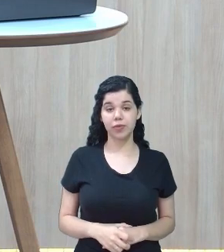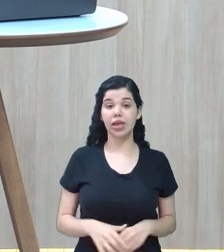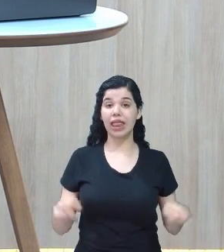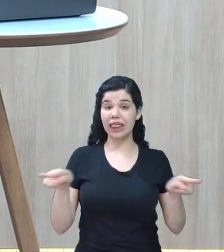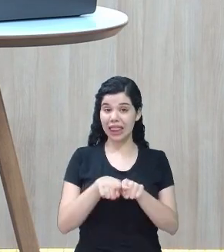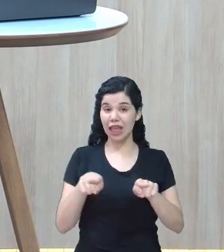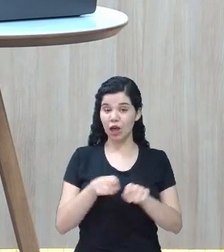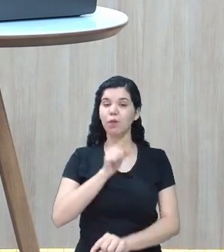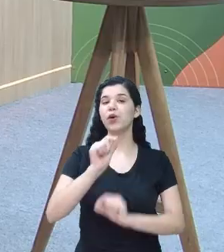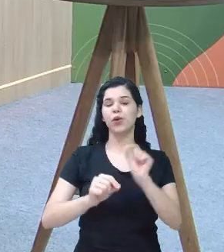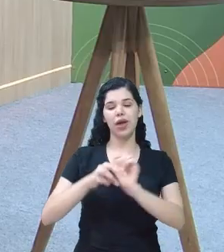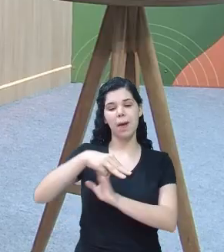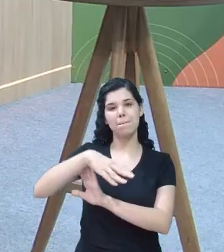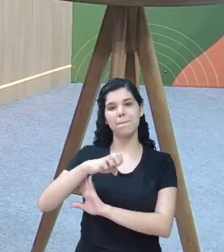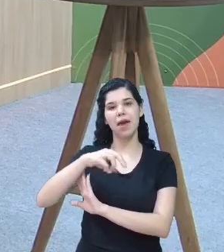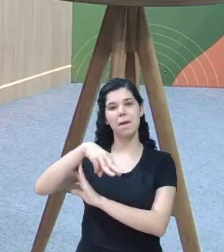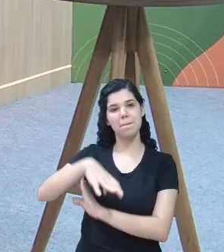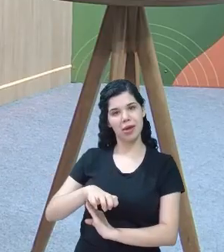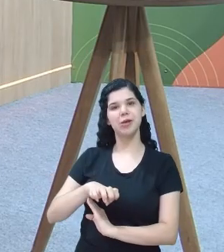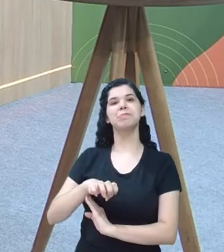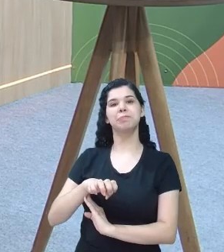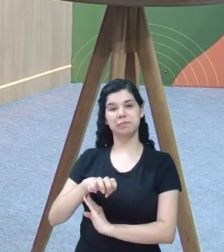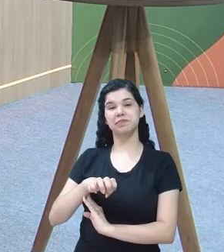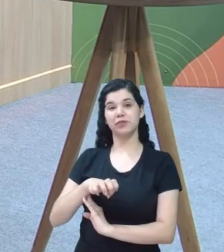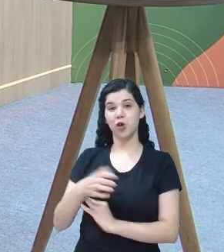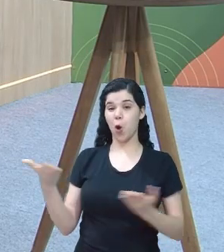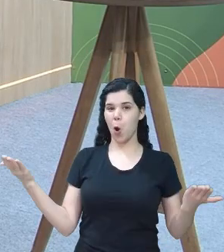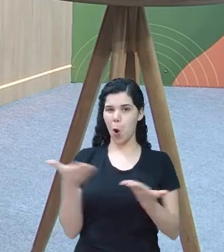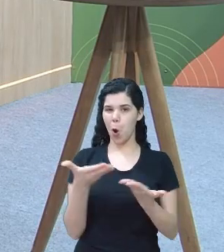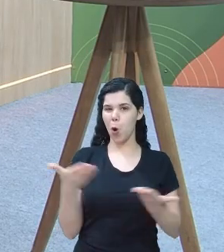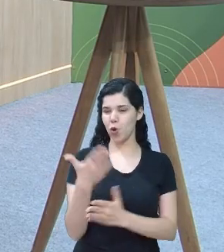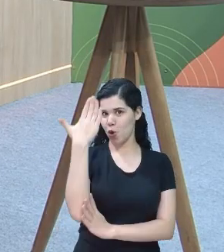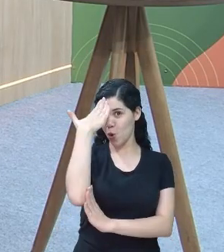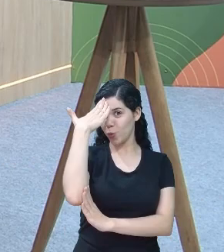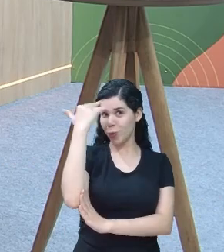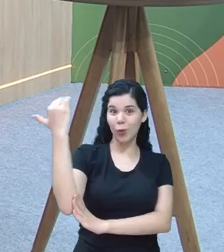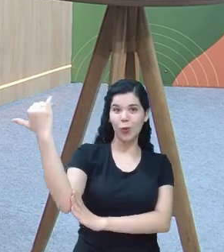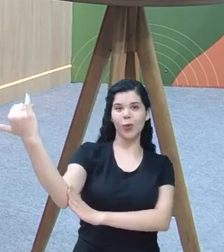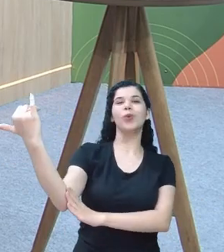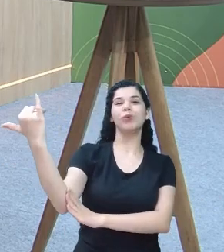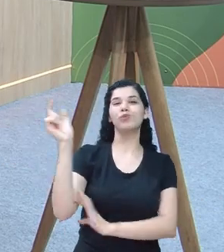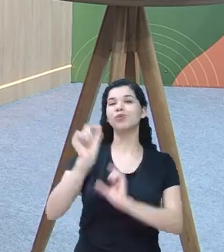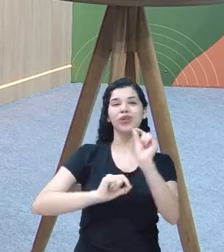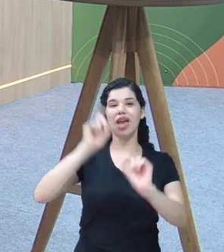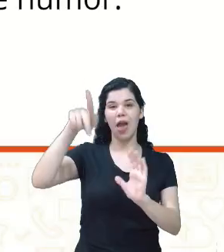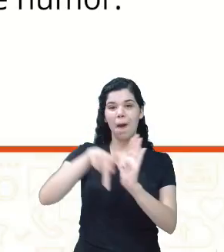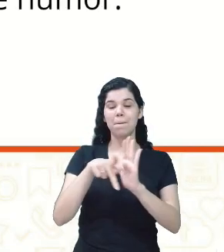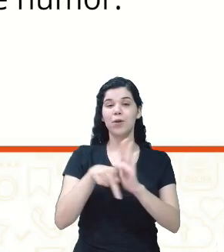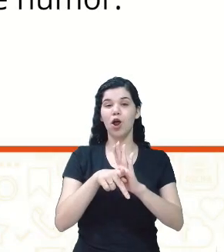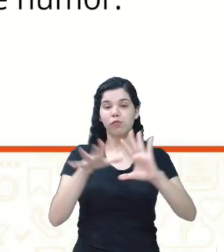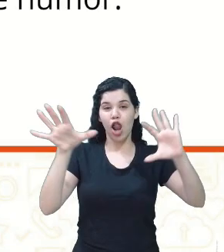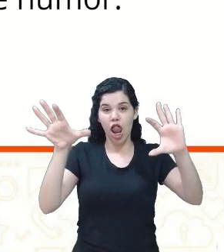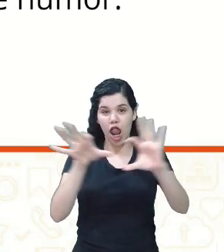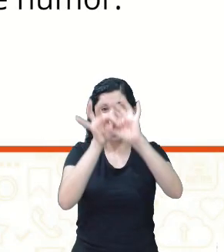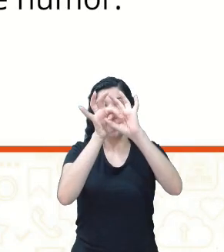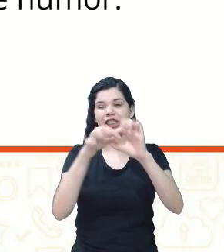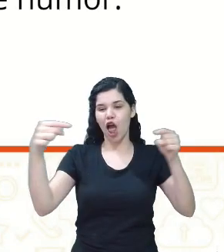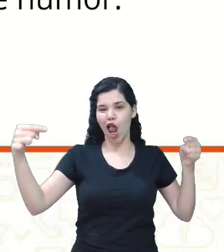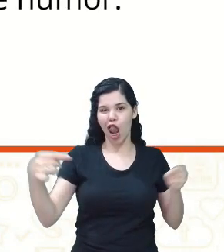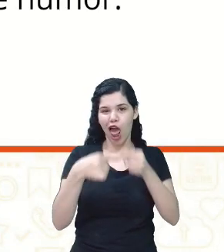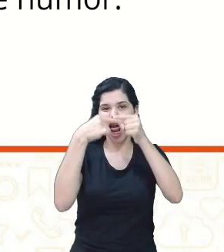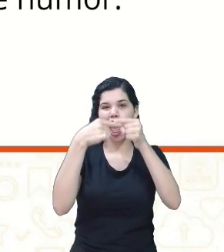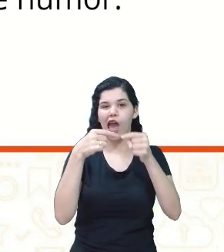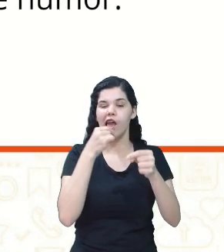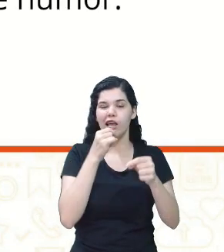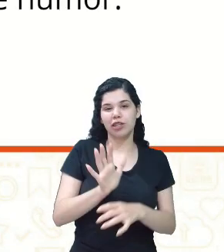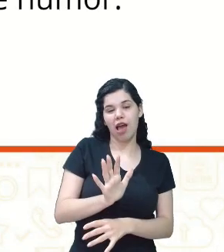Os memes, né? Hoje estão tão famosos memes, que são combinações, não é? A combinação